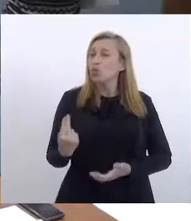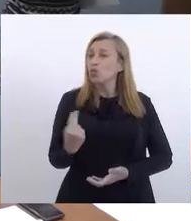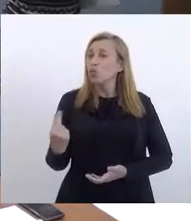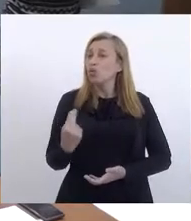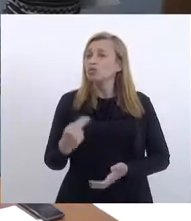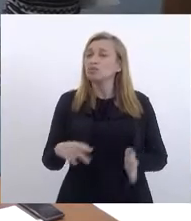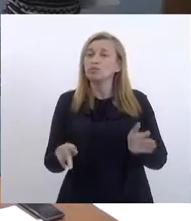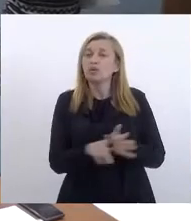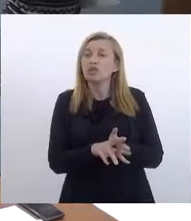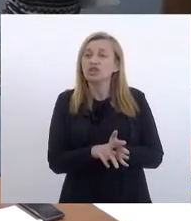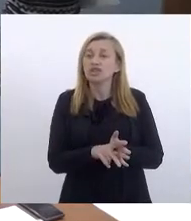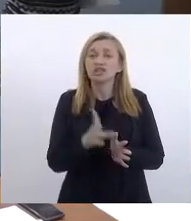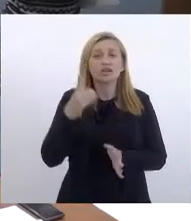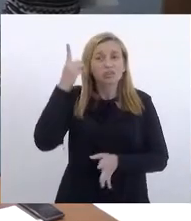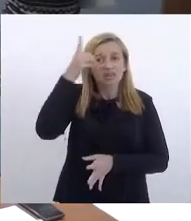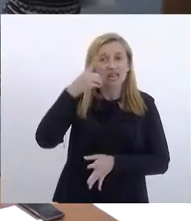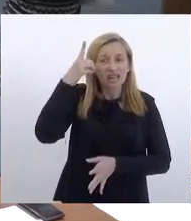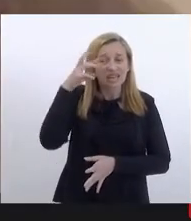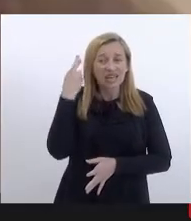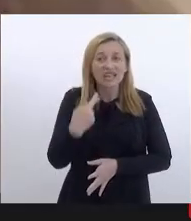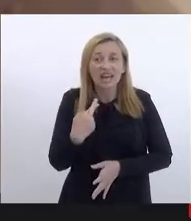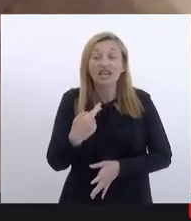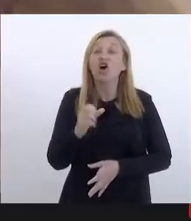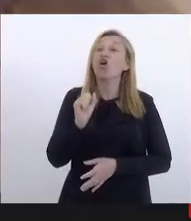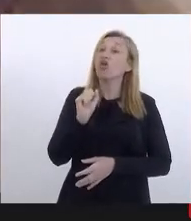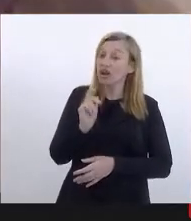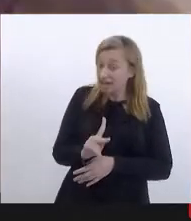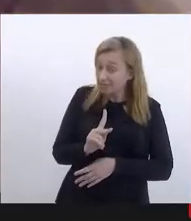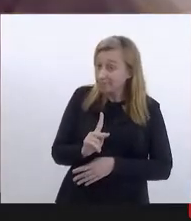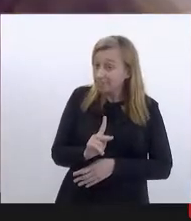no projeto da deputada Renata Toda. Ok.